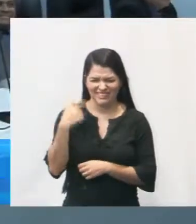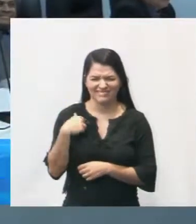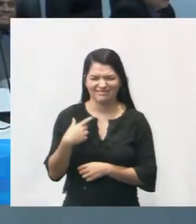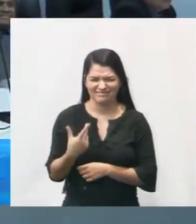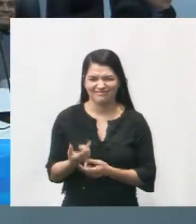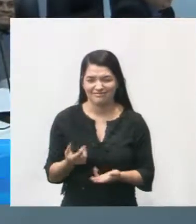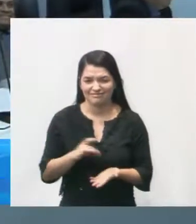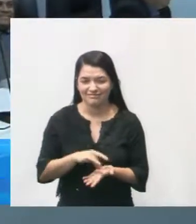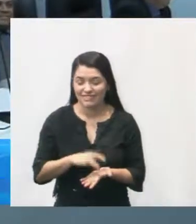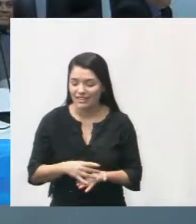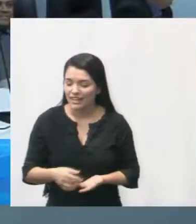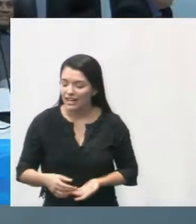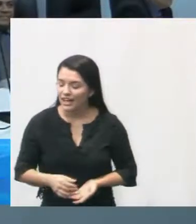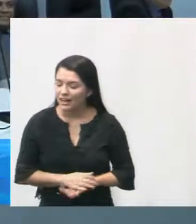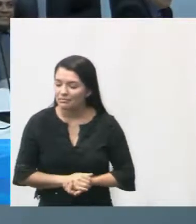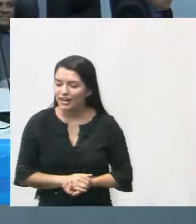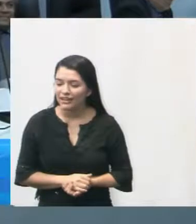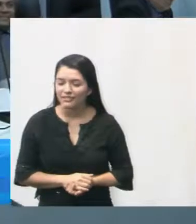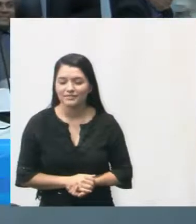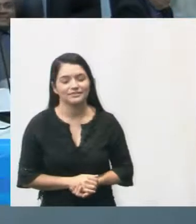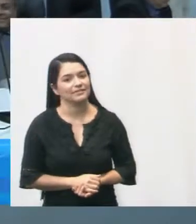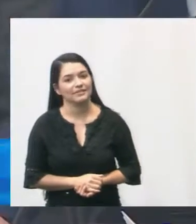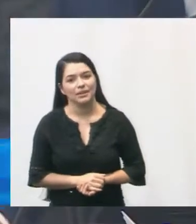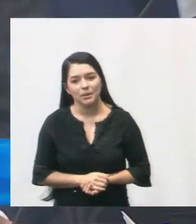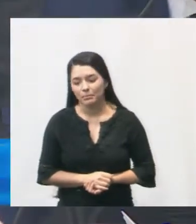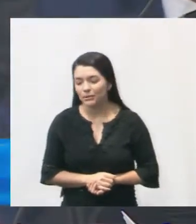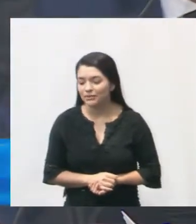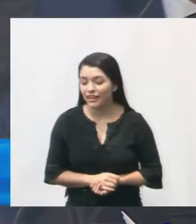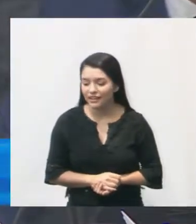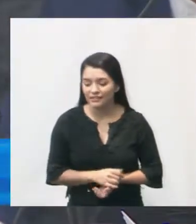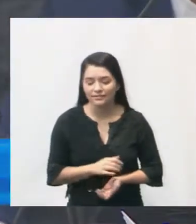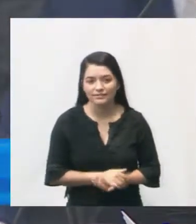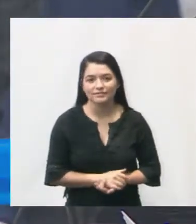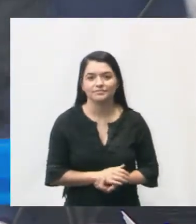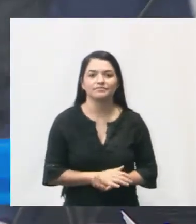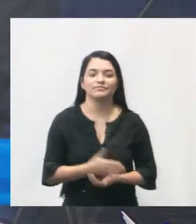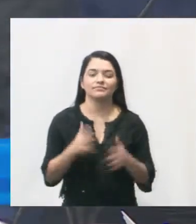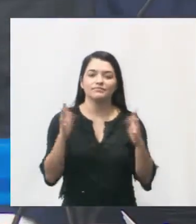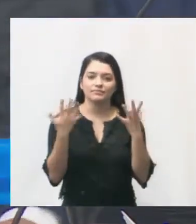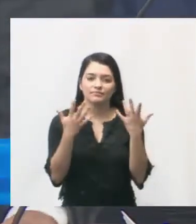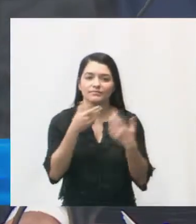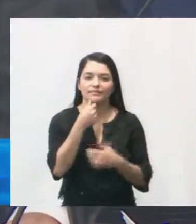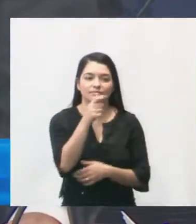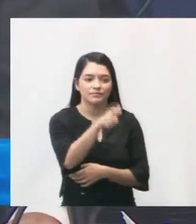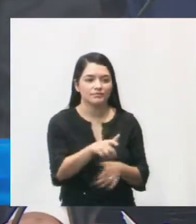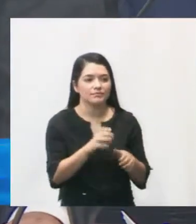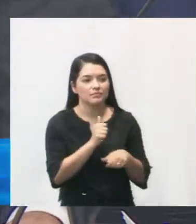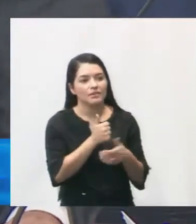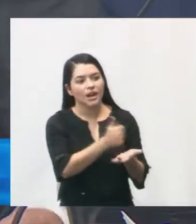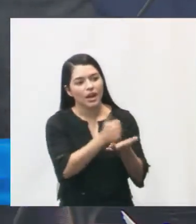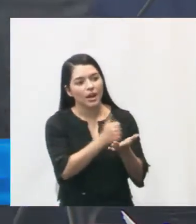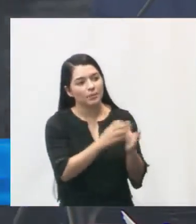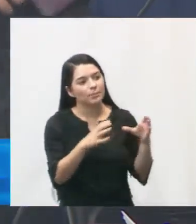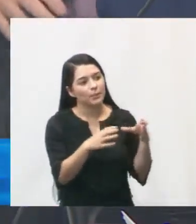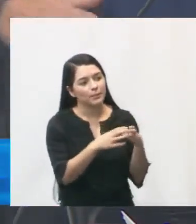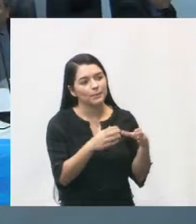Só aproveitando e parabenizar o Ricardo e toda a chapa também, tem todo o meu apoio, o bairro Taboazeiro, tá bom?